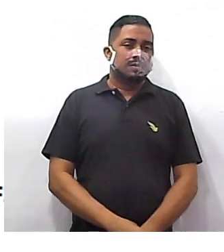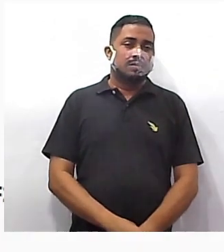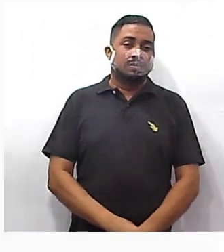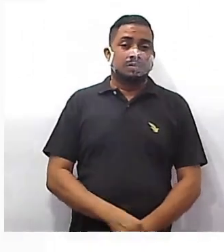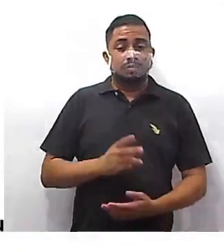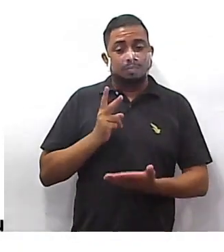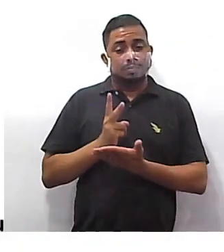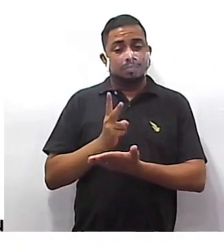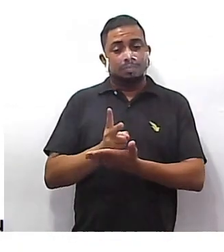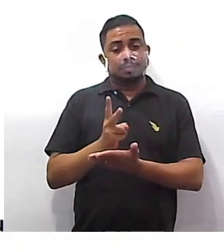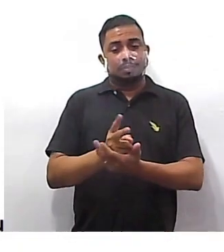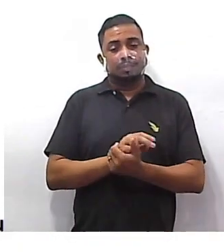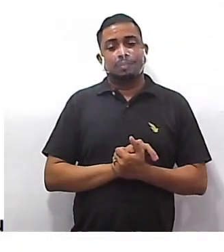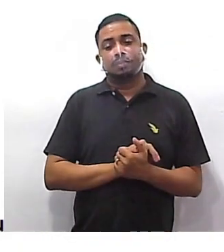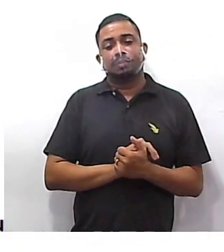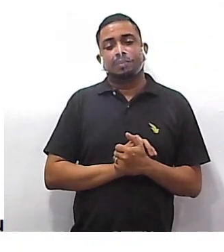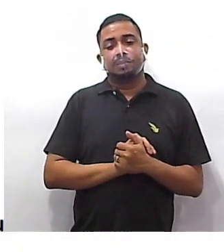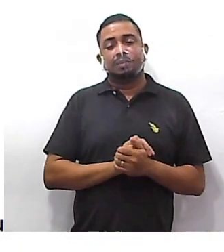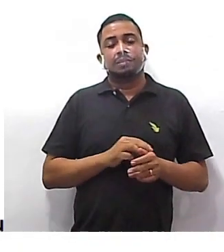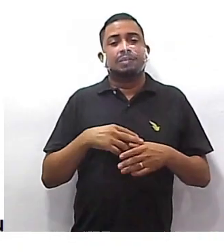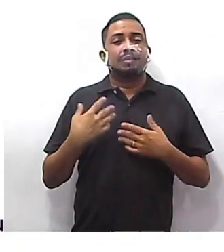Dando continuidade, né,